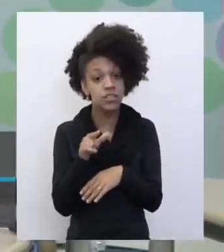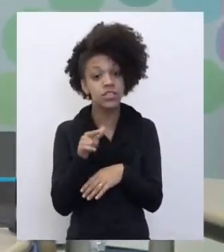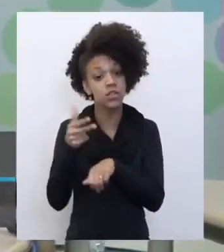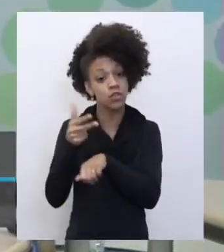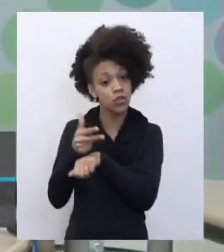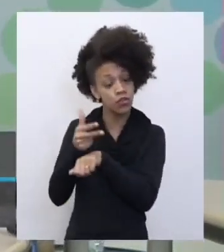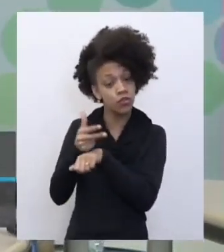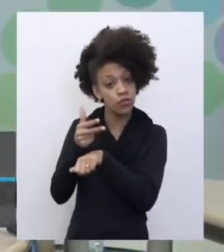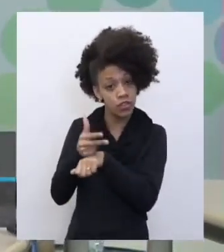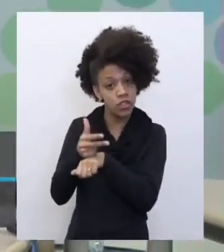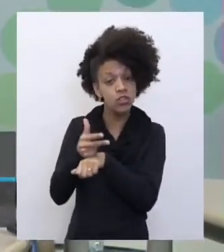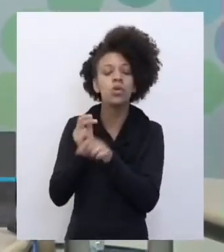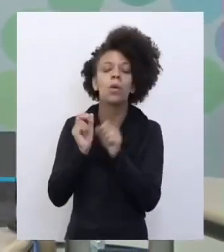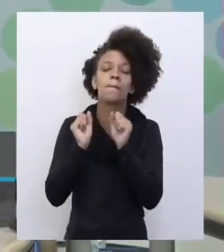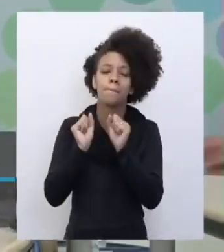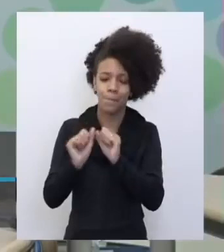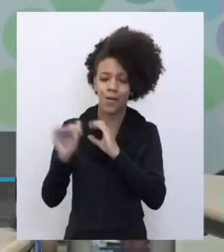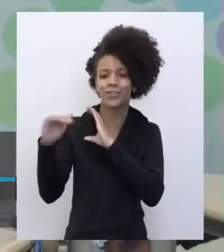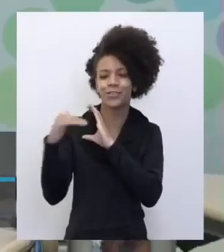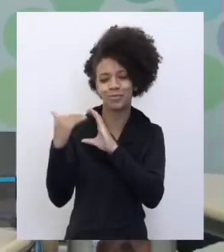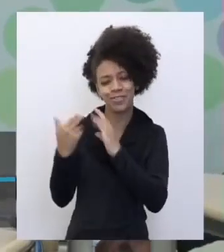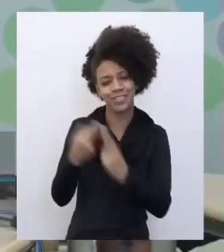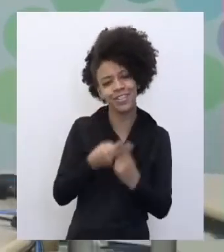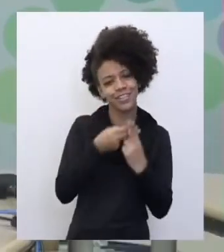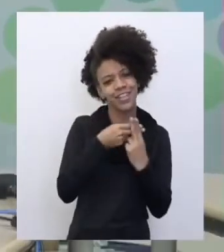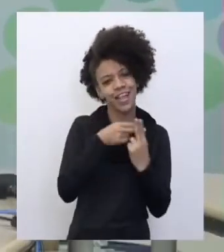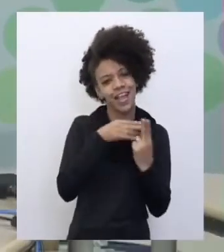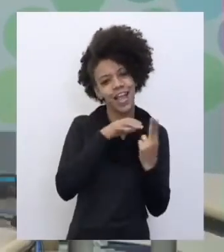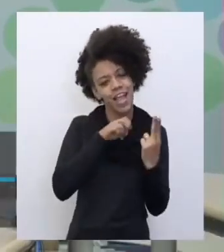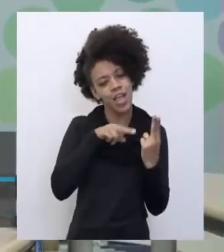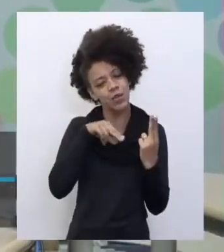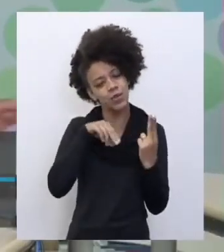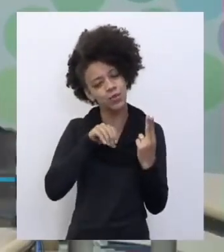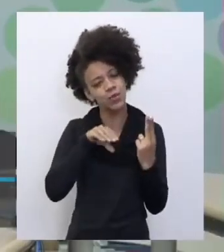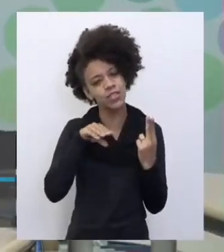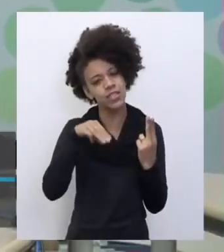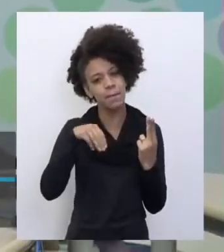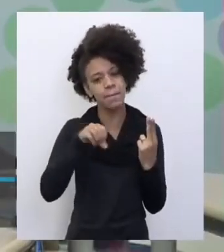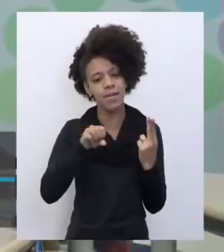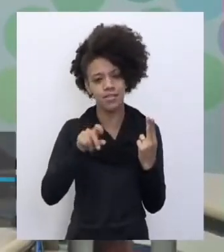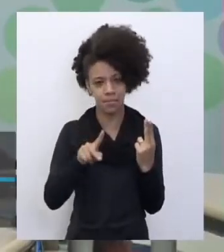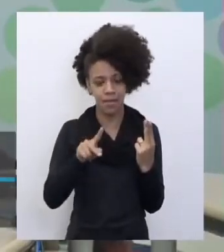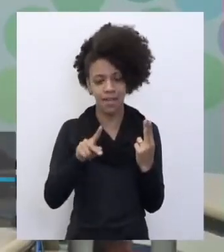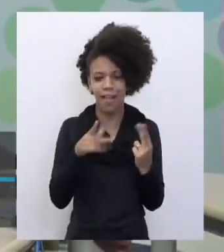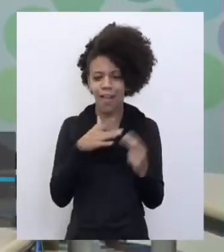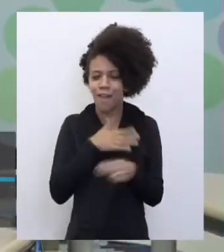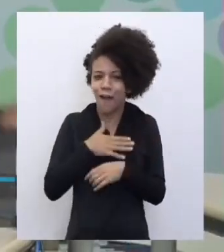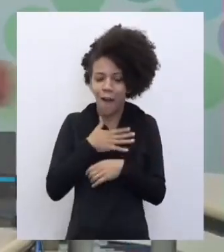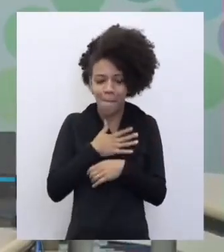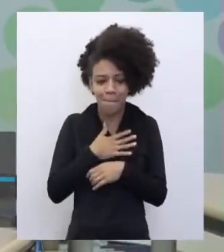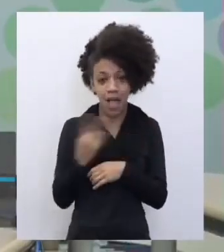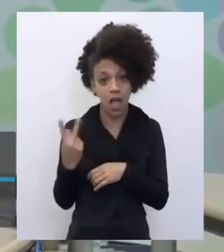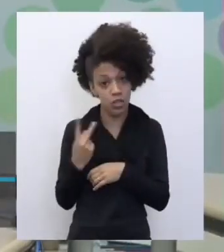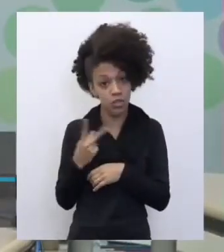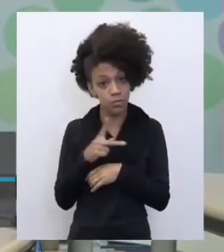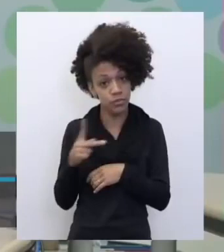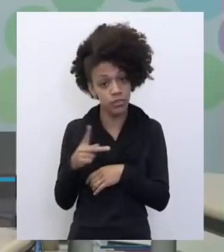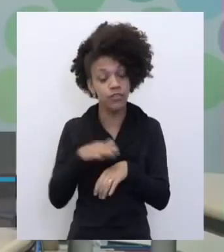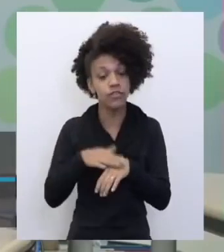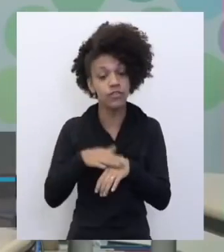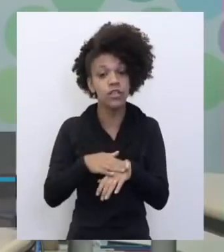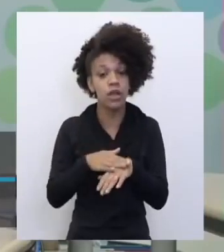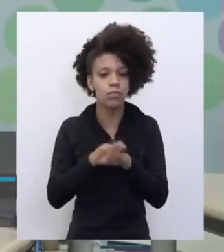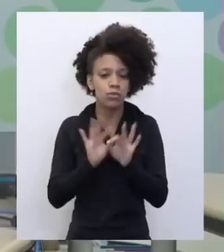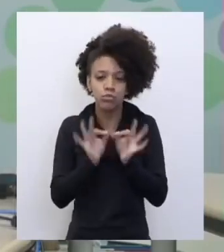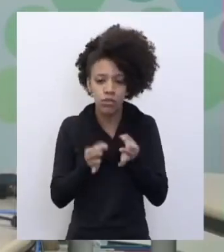depois um videozinho, pode mandar no hashtag eu no CMSP, eu vou adorar. Você viu, eu e a professora Márcia fizemos improviso. Vamos lá.